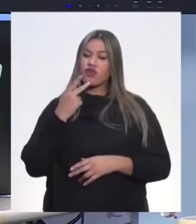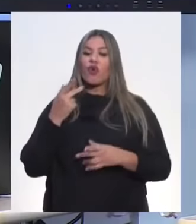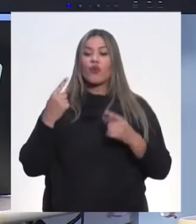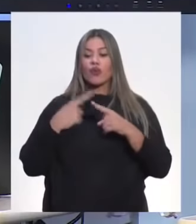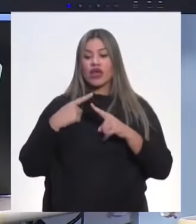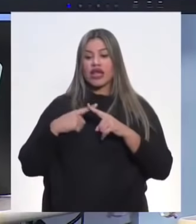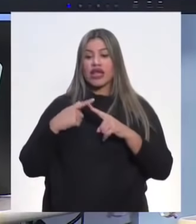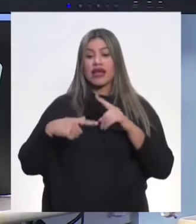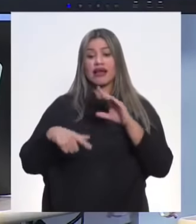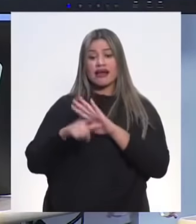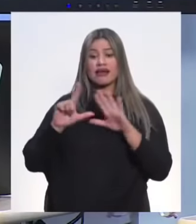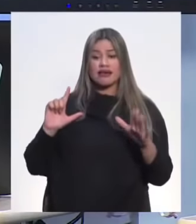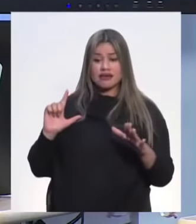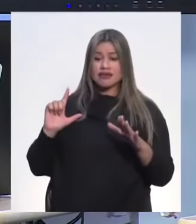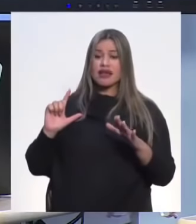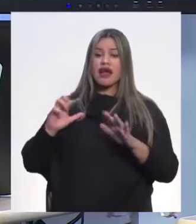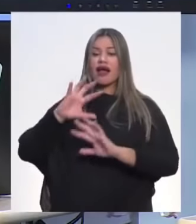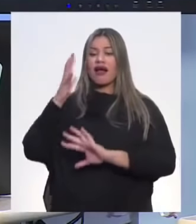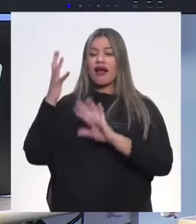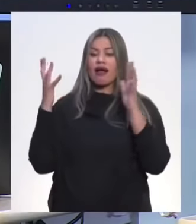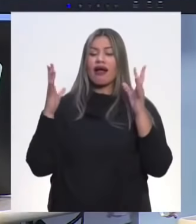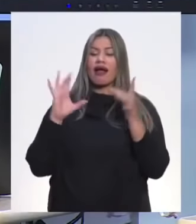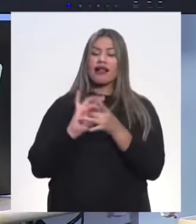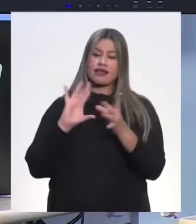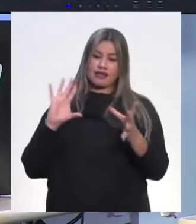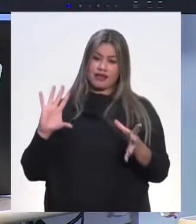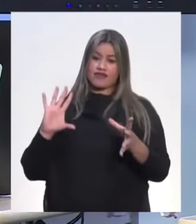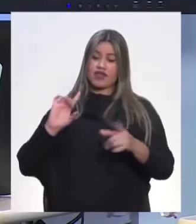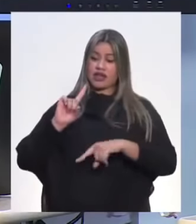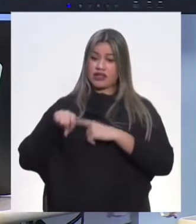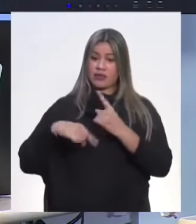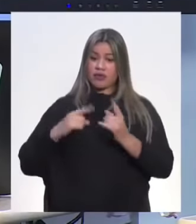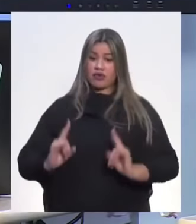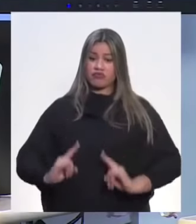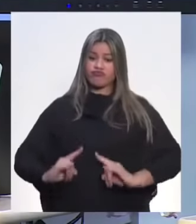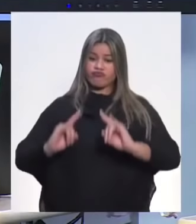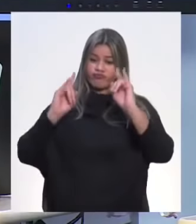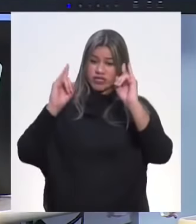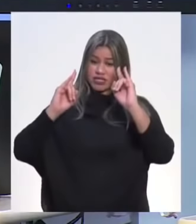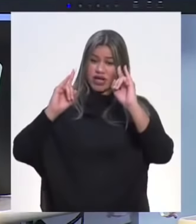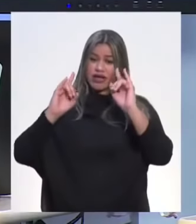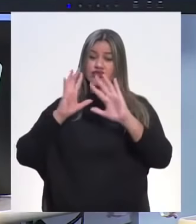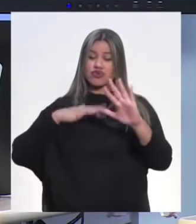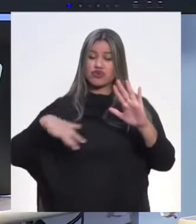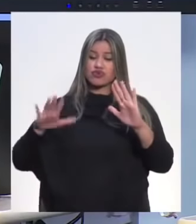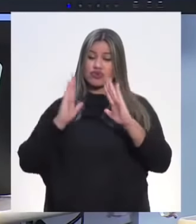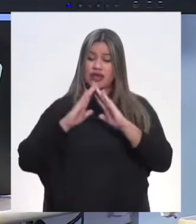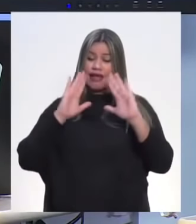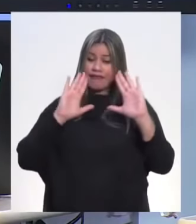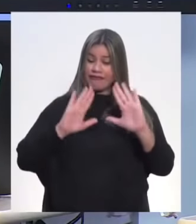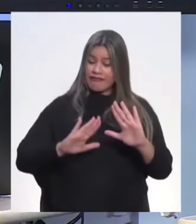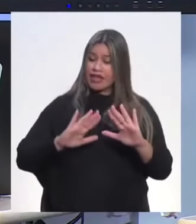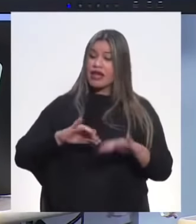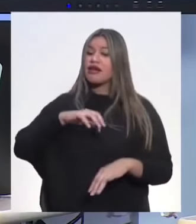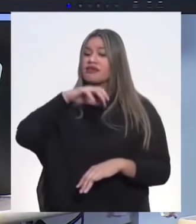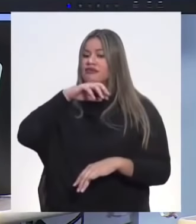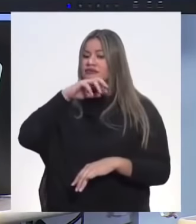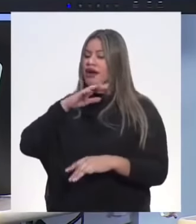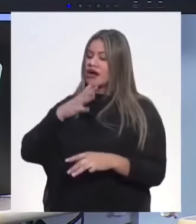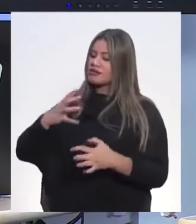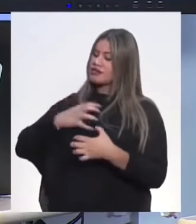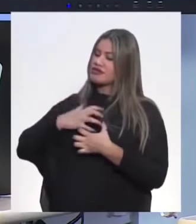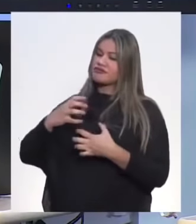doce lar. Porque antes da cidade era floresta e agora é o lugar deles. Ah, a Larissa, né? Uhum. Porque os humanos estão dentro de